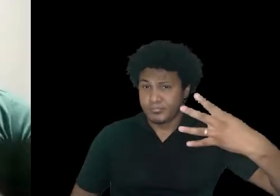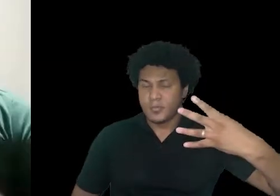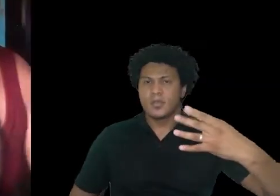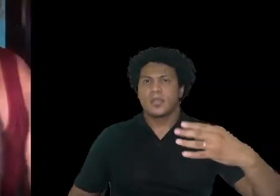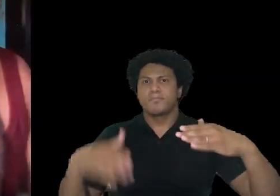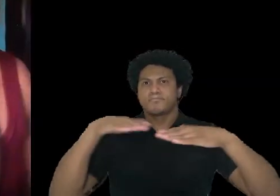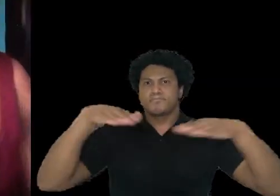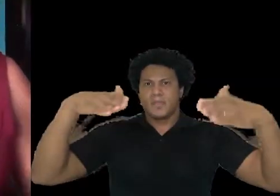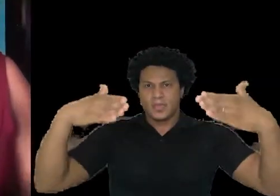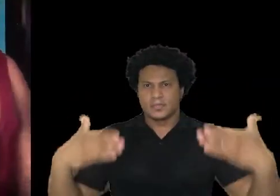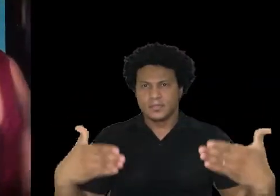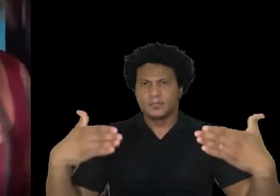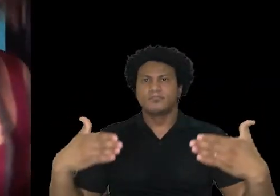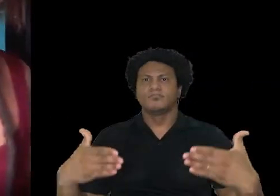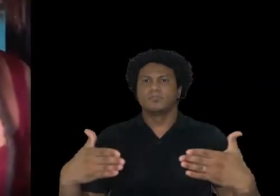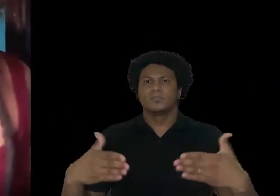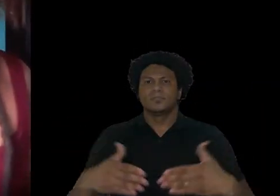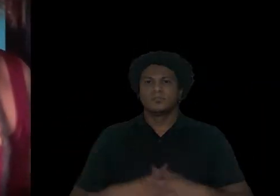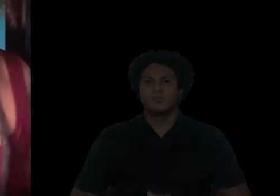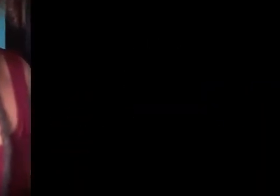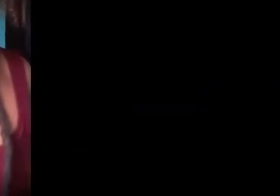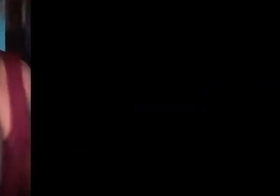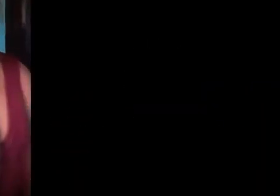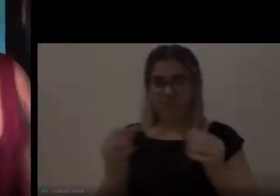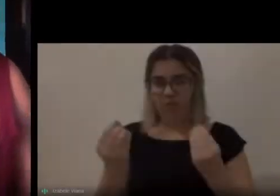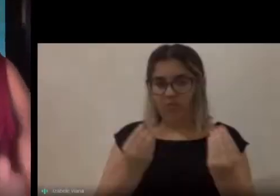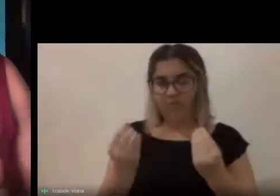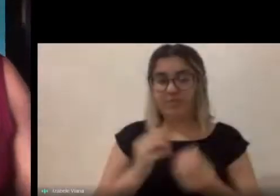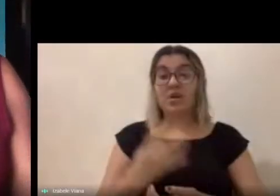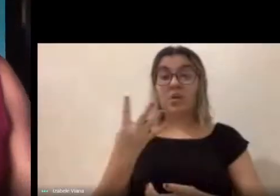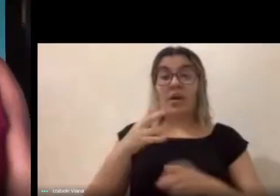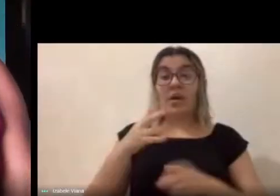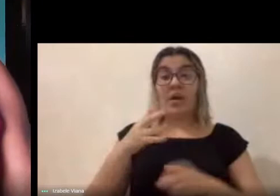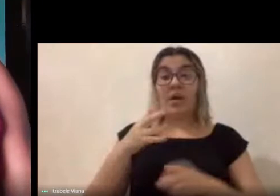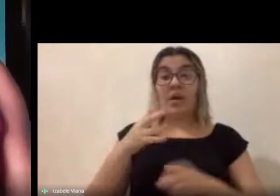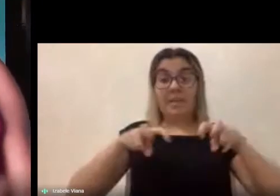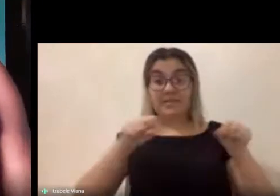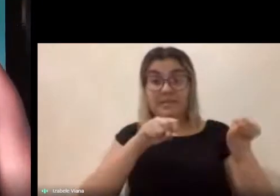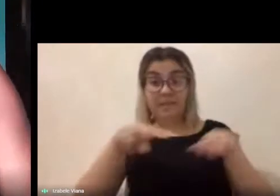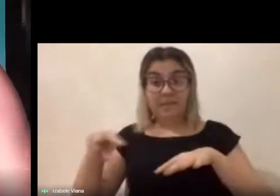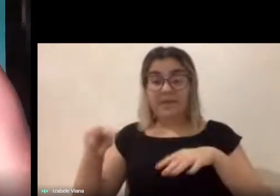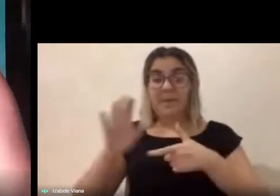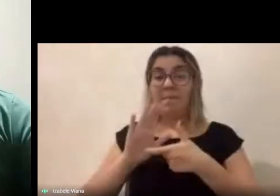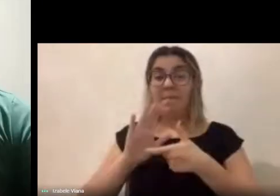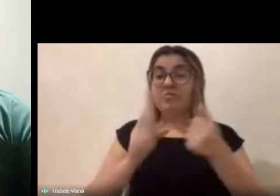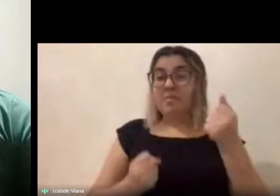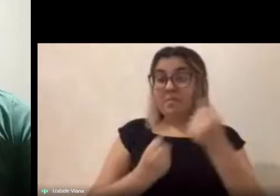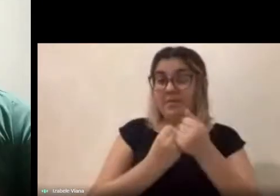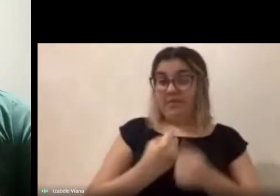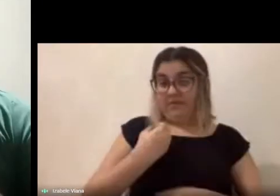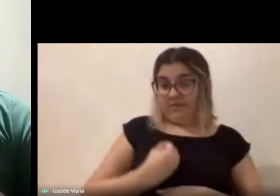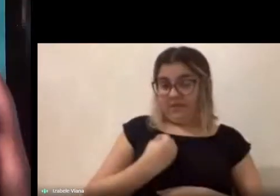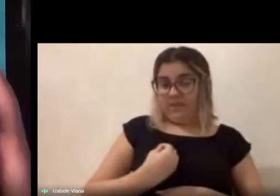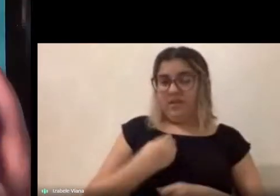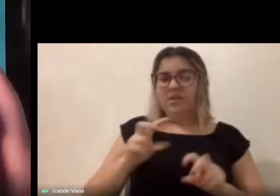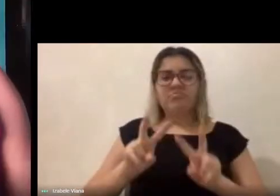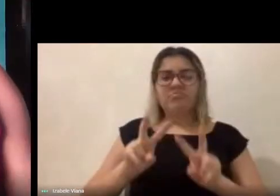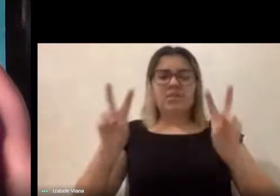A quarta mesa da semana da Mostra pela Vida terá como tema arte e acessibilidade,